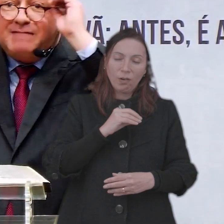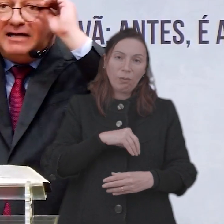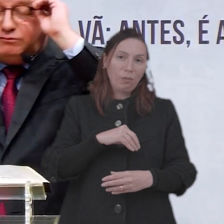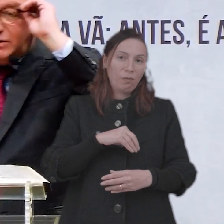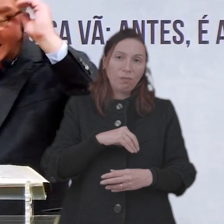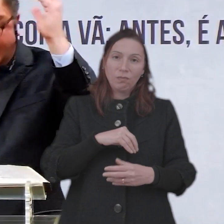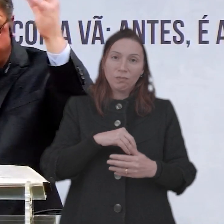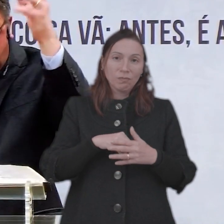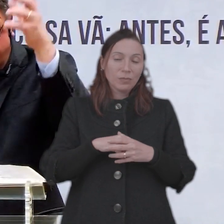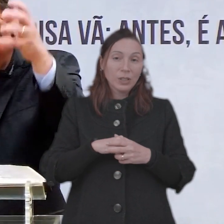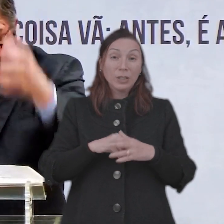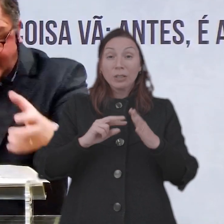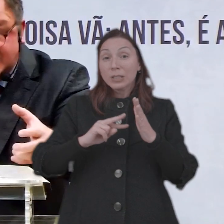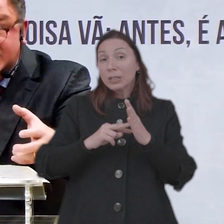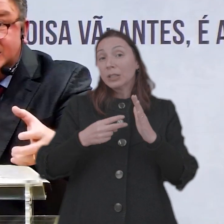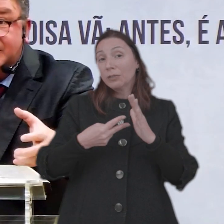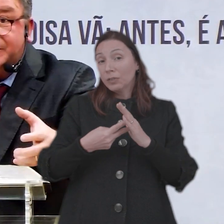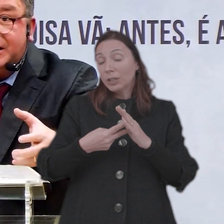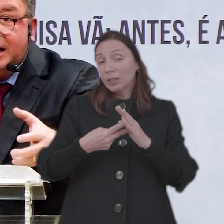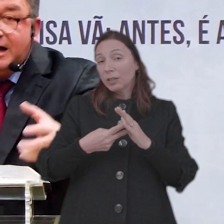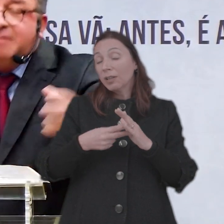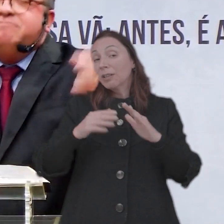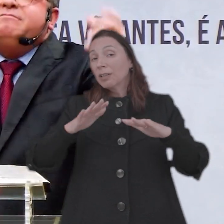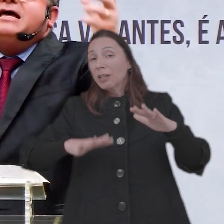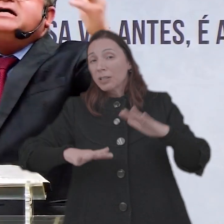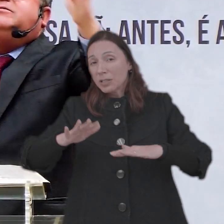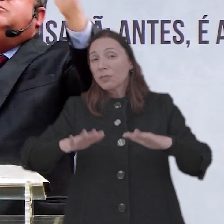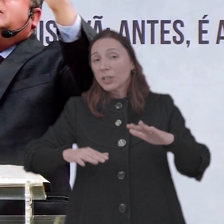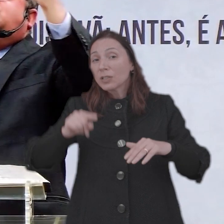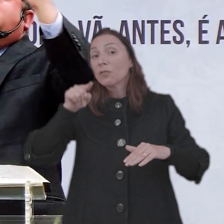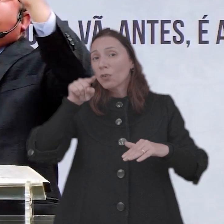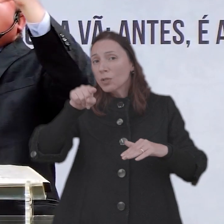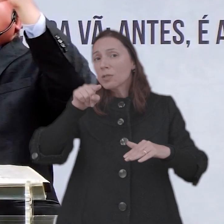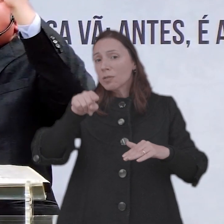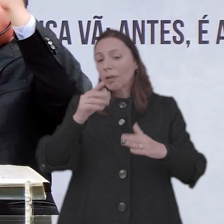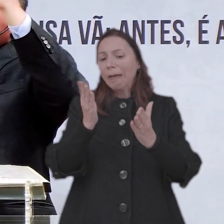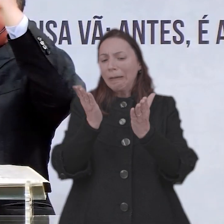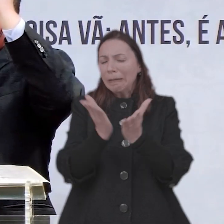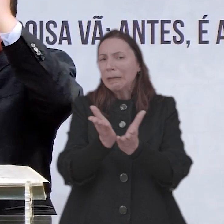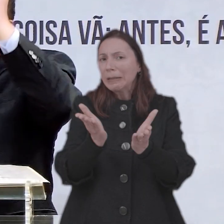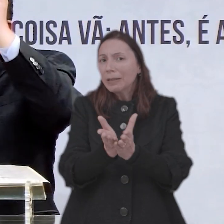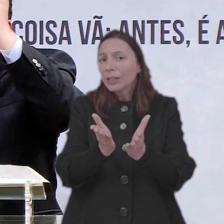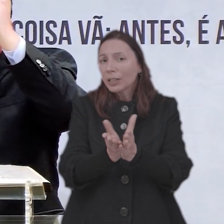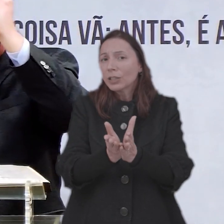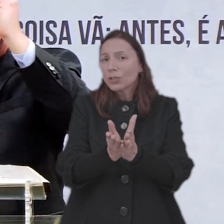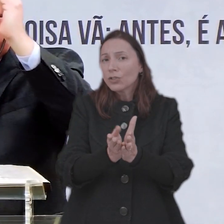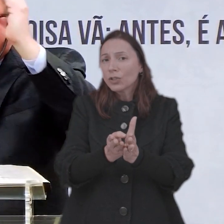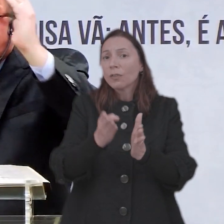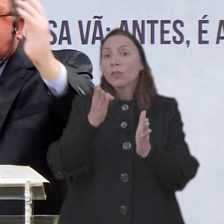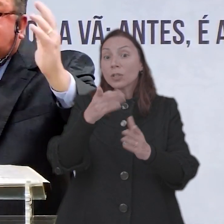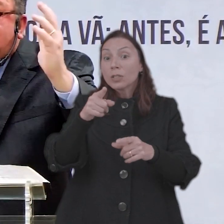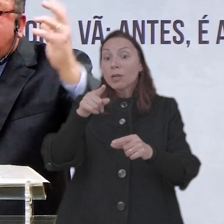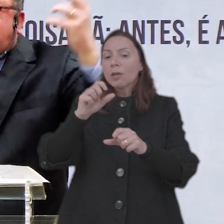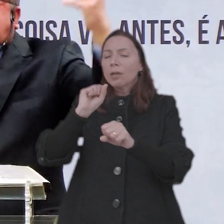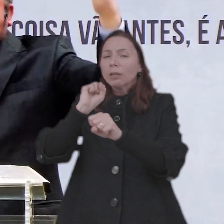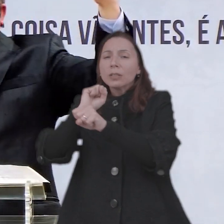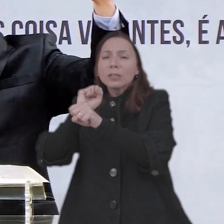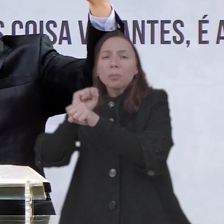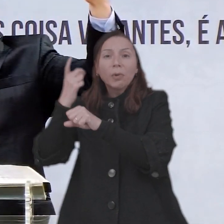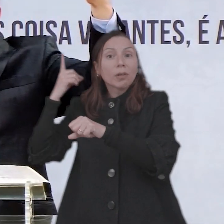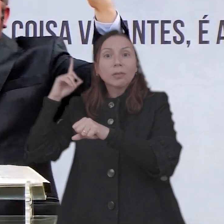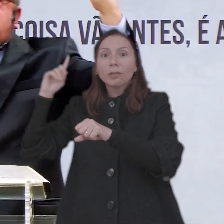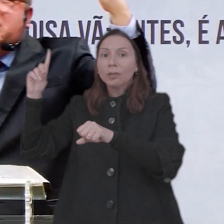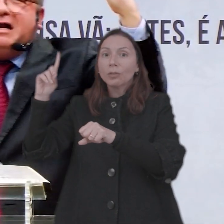significa que mesmo você sendo crente, mesmo a sua esperança está sendo depositada em Deus,